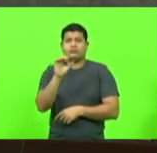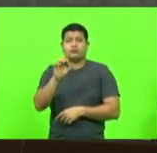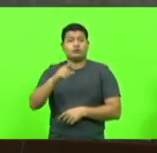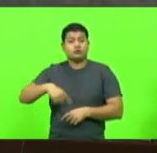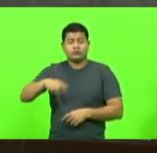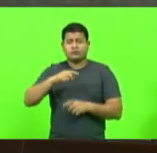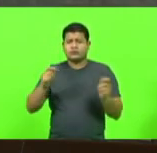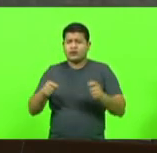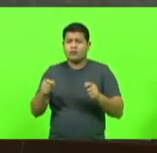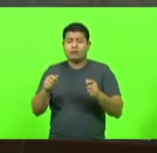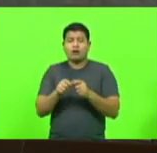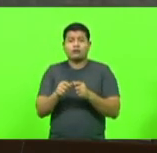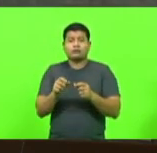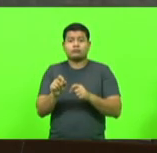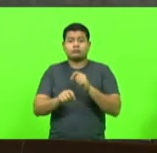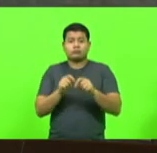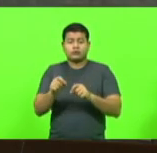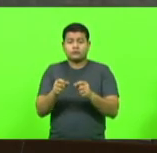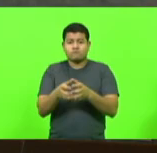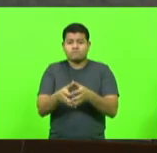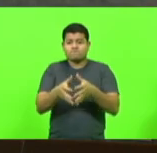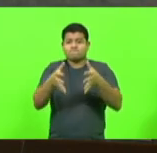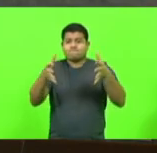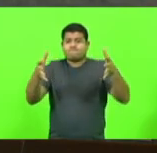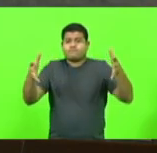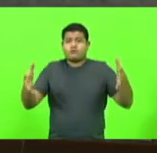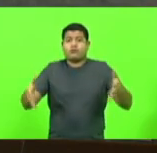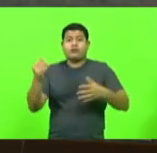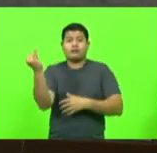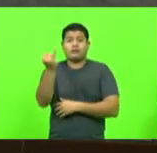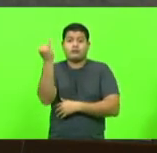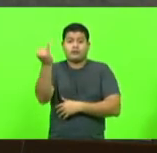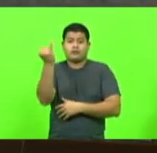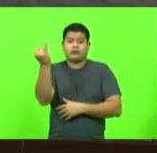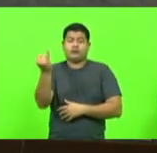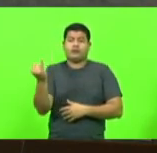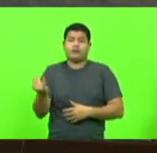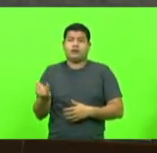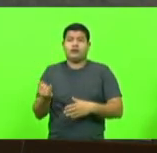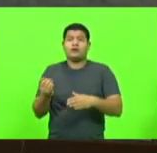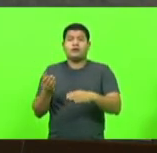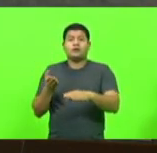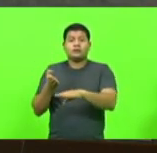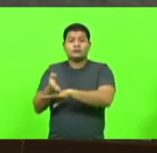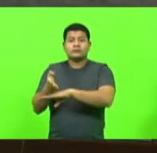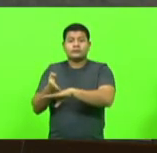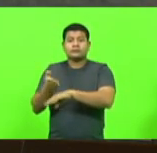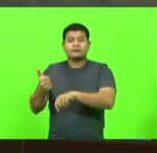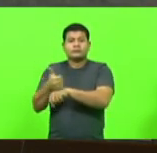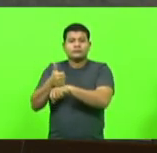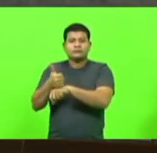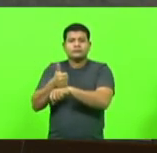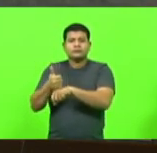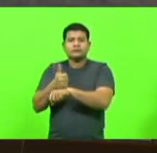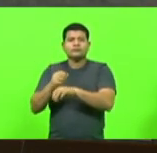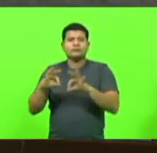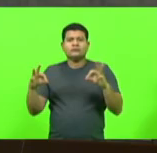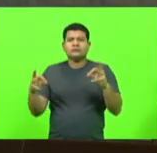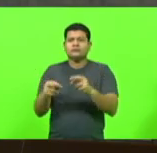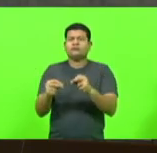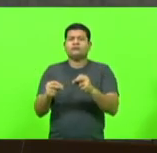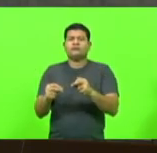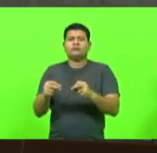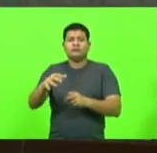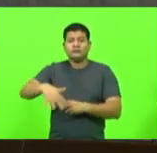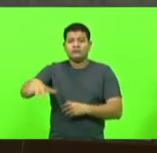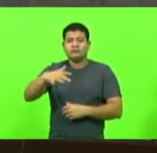abranger, né, a importância da intervenção especializada de todos os profissionais da saúde, porque a